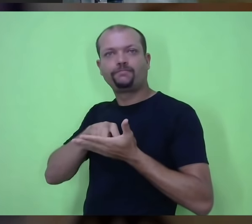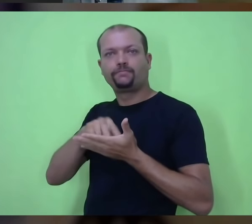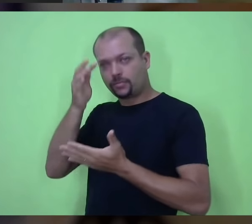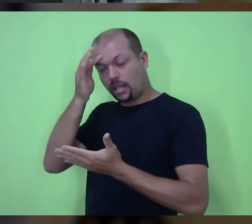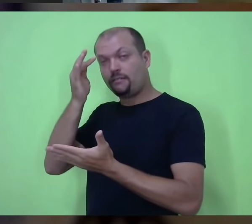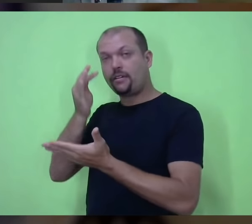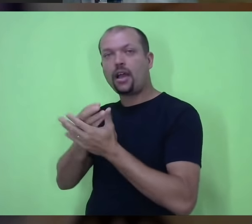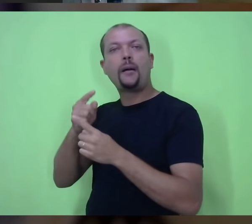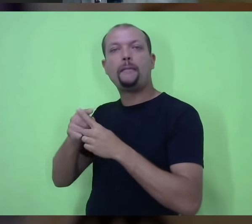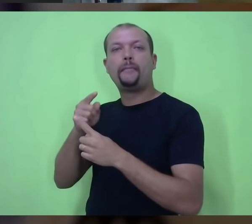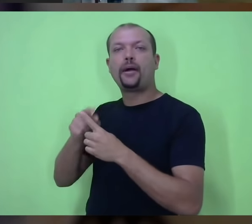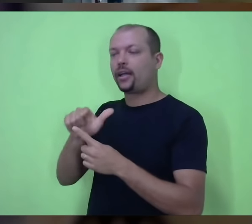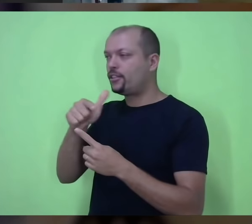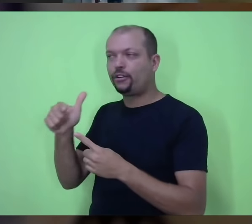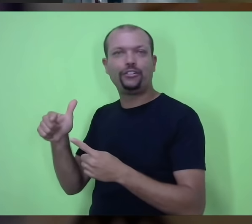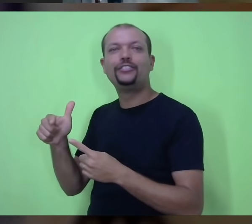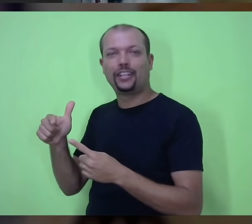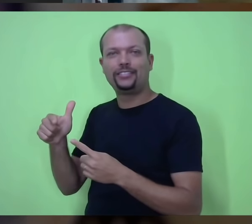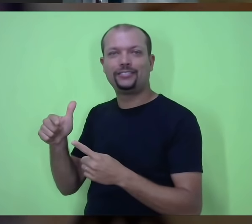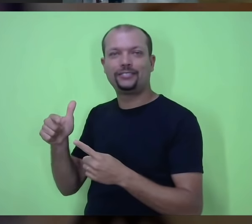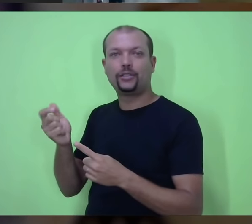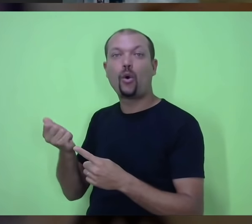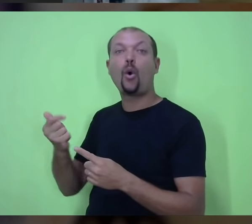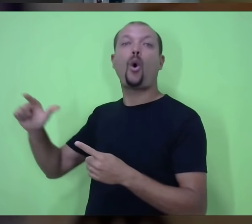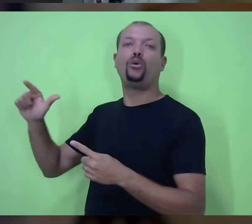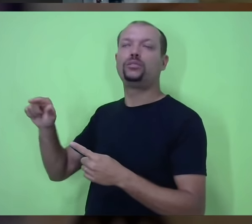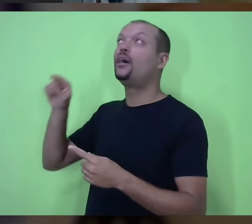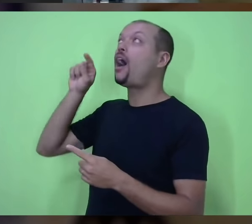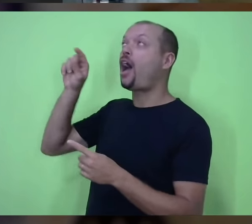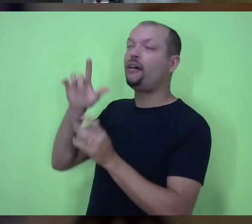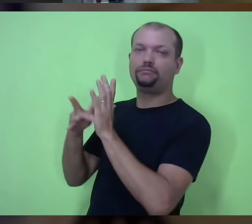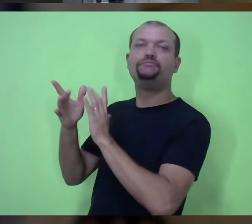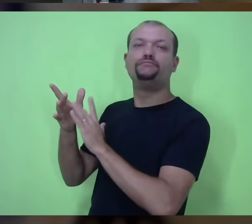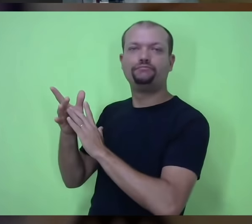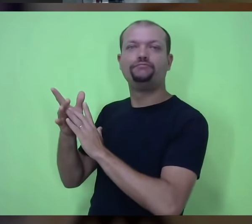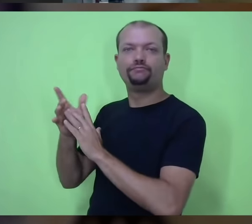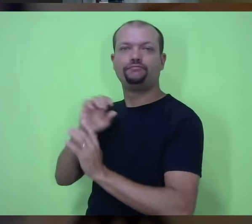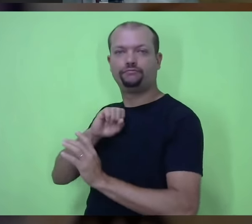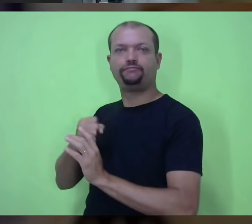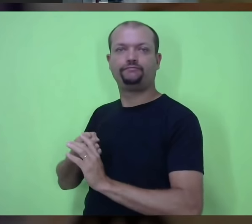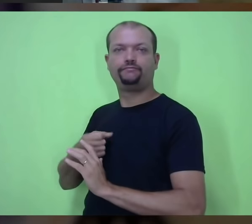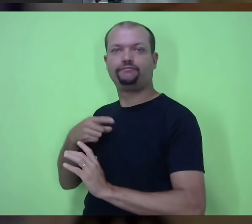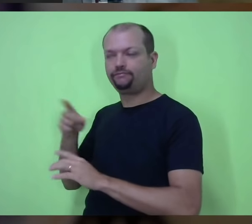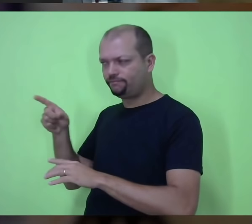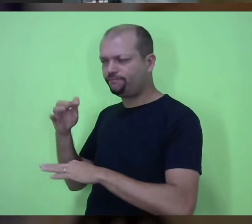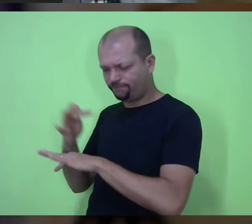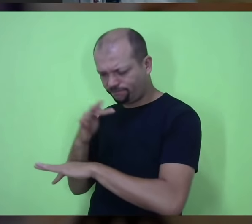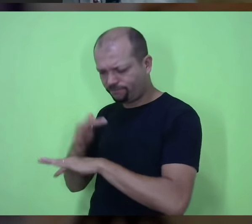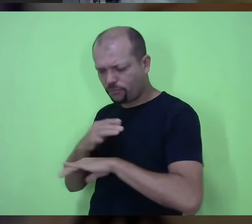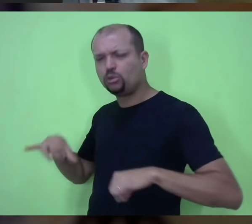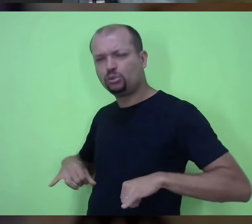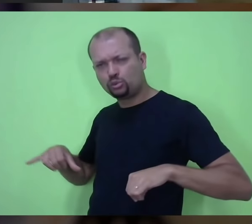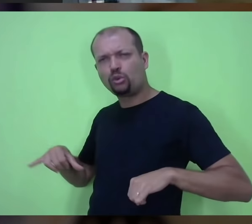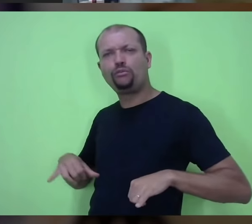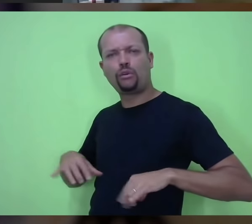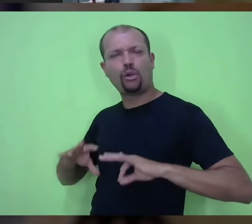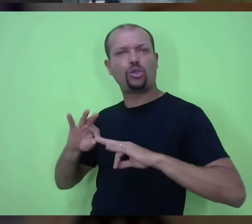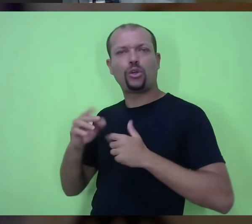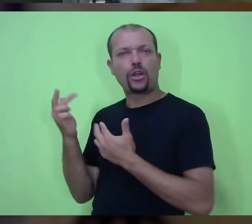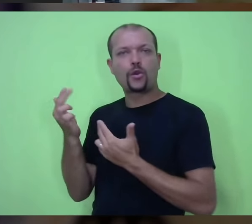temos sumo sacerdote que não possa compadecer-se de nossas fraquezas. Antes foi ele tentado em todas as coisas, a nossa